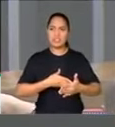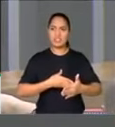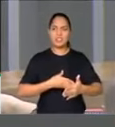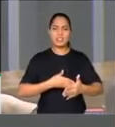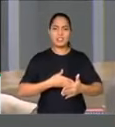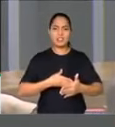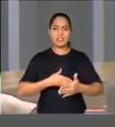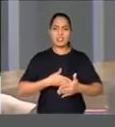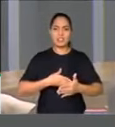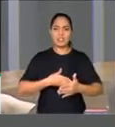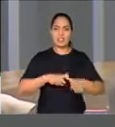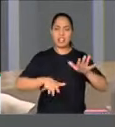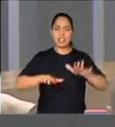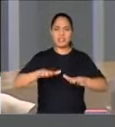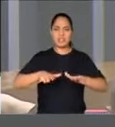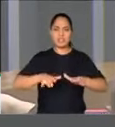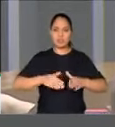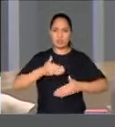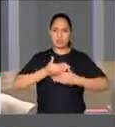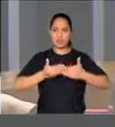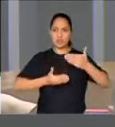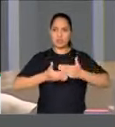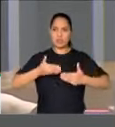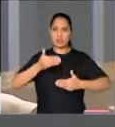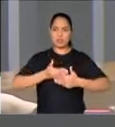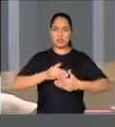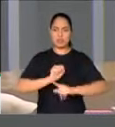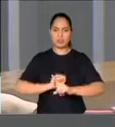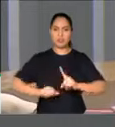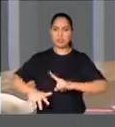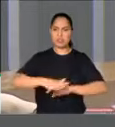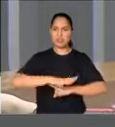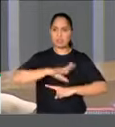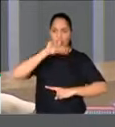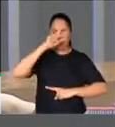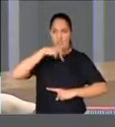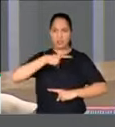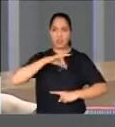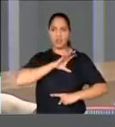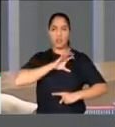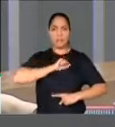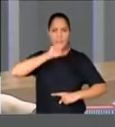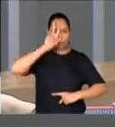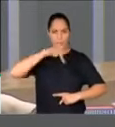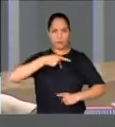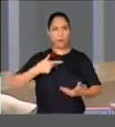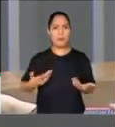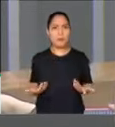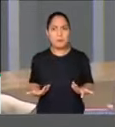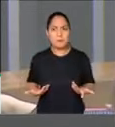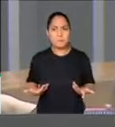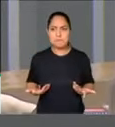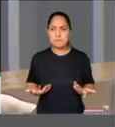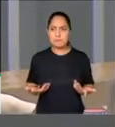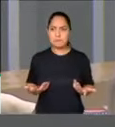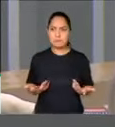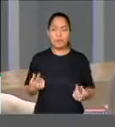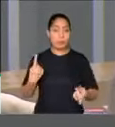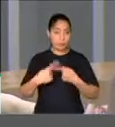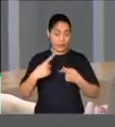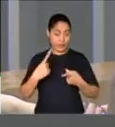dessa parede que foi construída pela sociedade em relação ao nosso amor próprio.